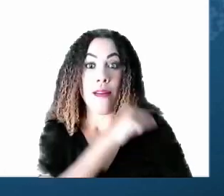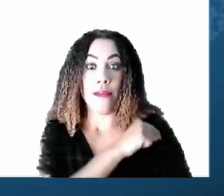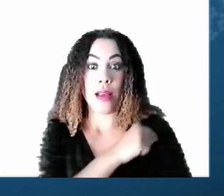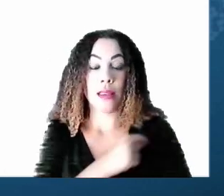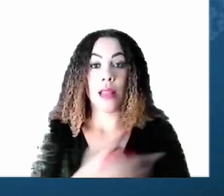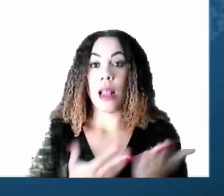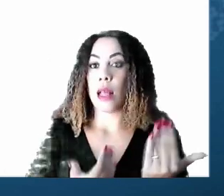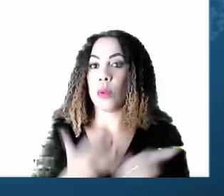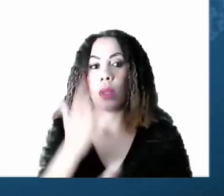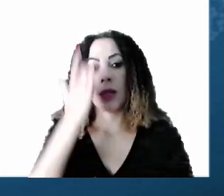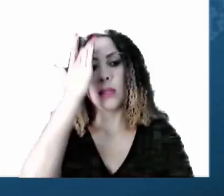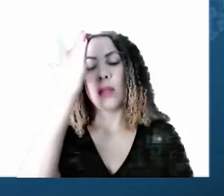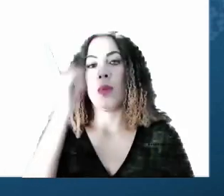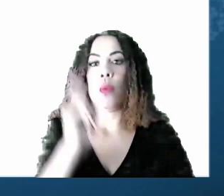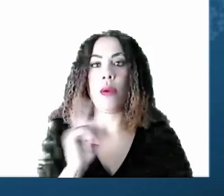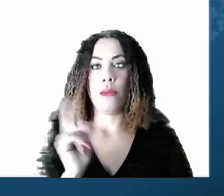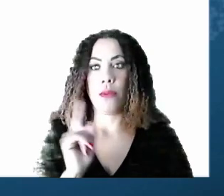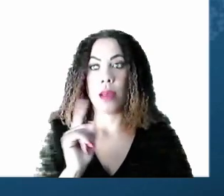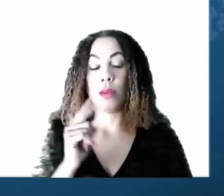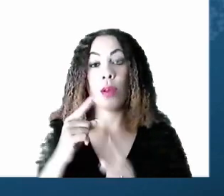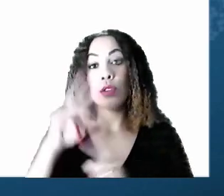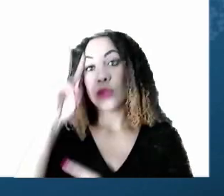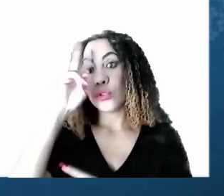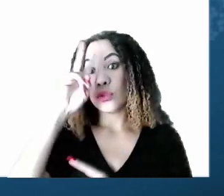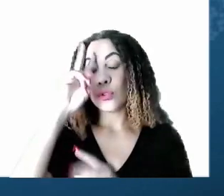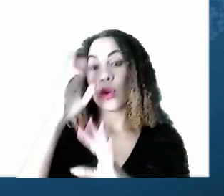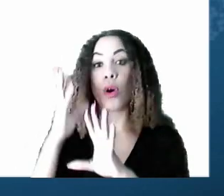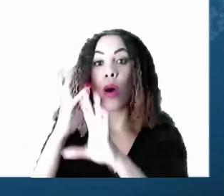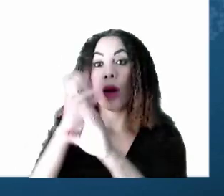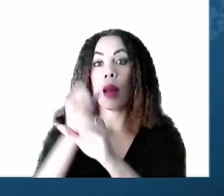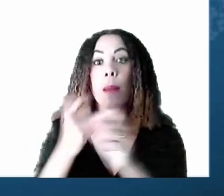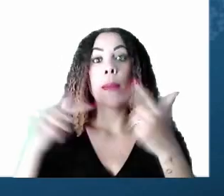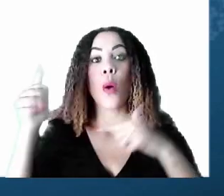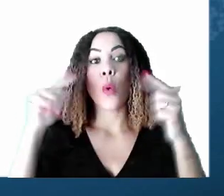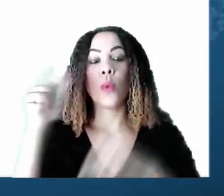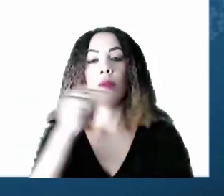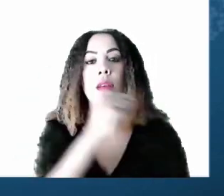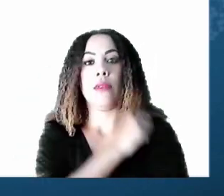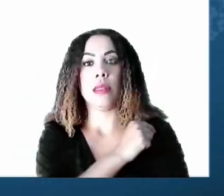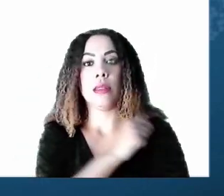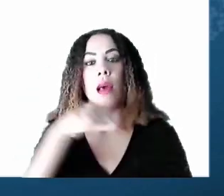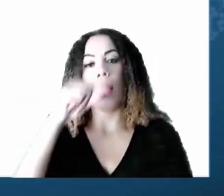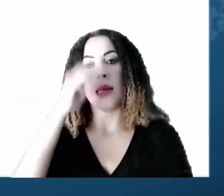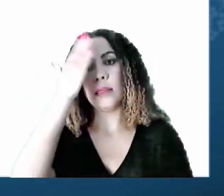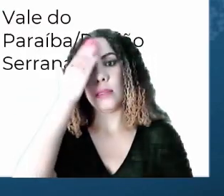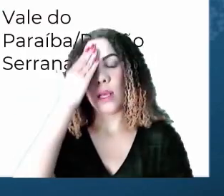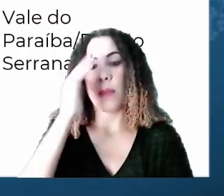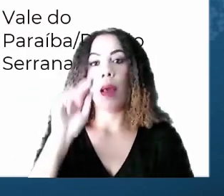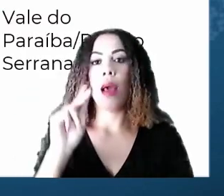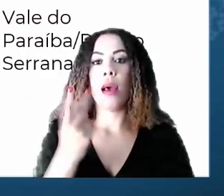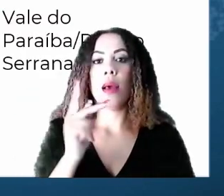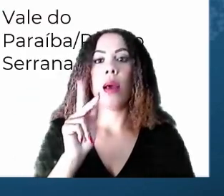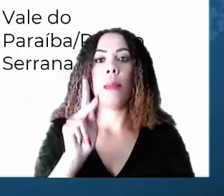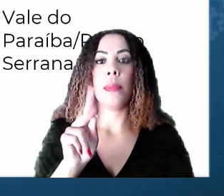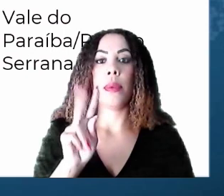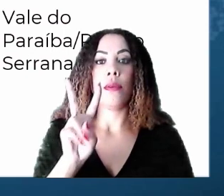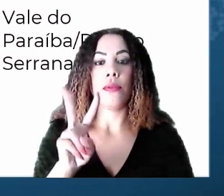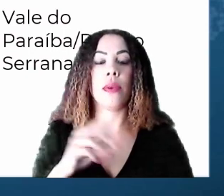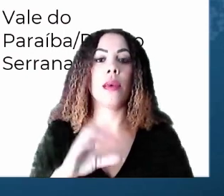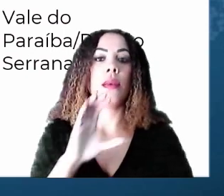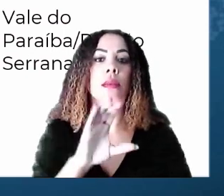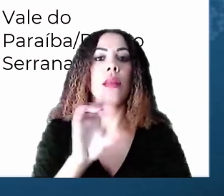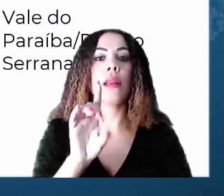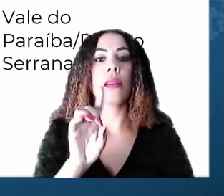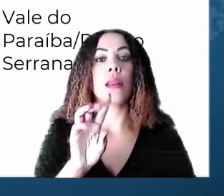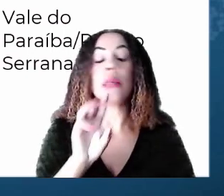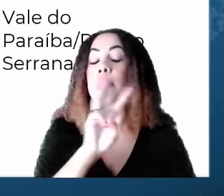Tá? Historicamente, isso, para outras vacinas, a gente sabe, HPV, a CWY, e nós tivemos outras